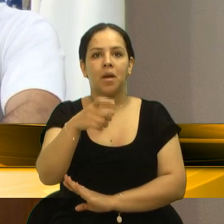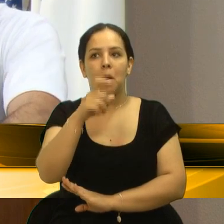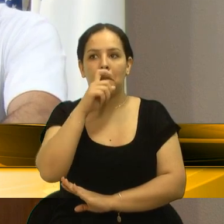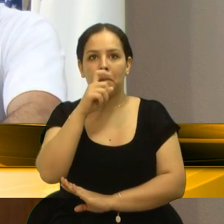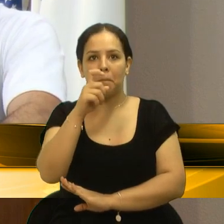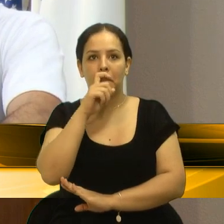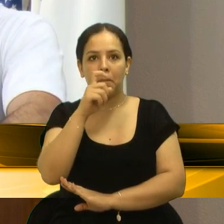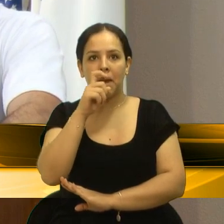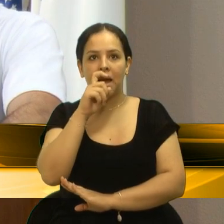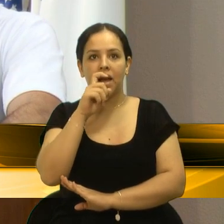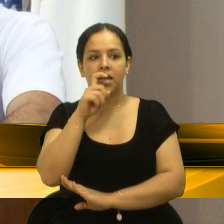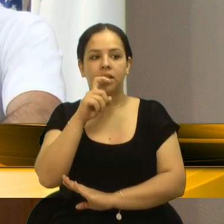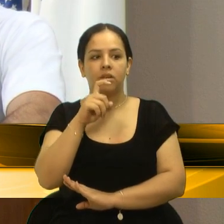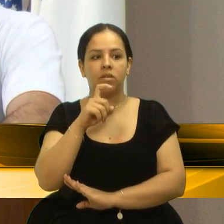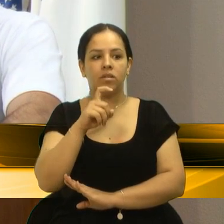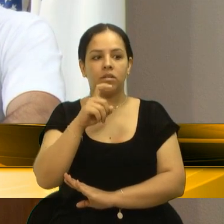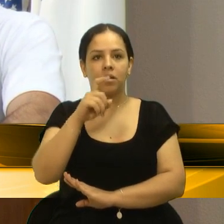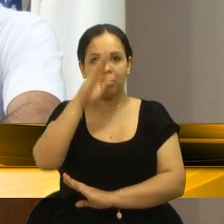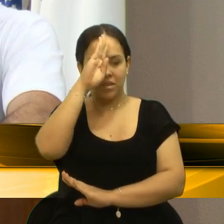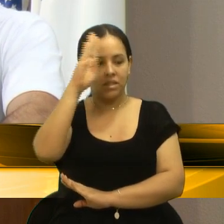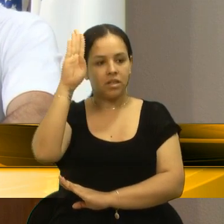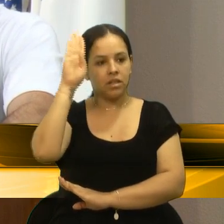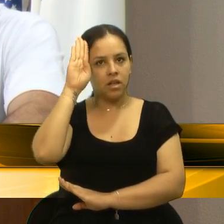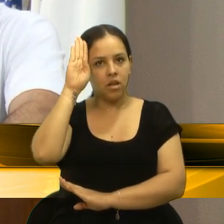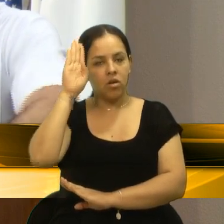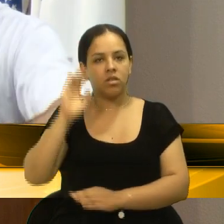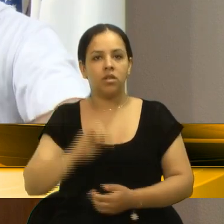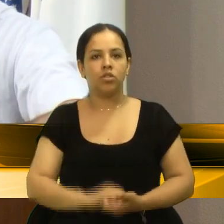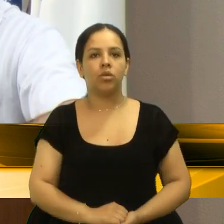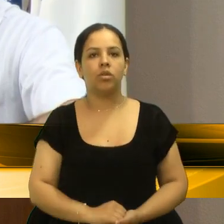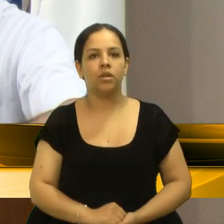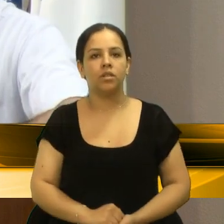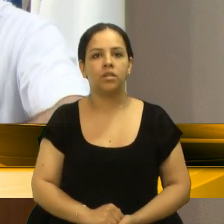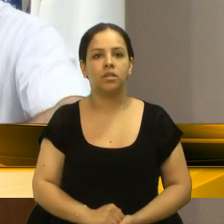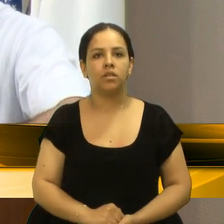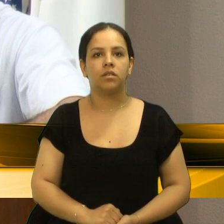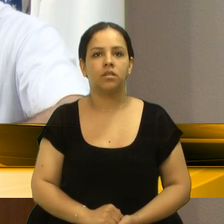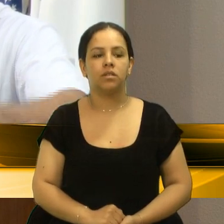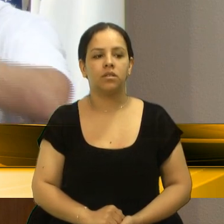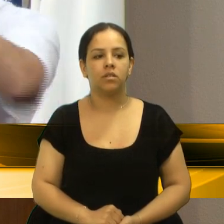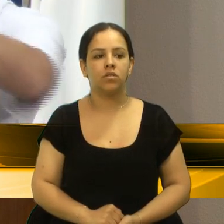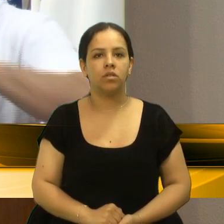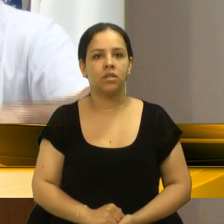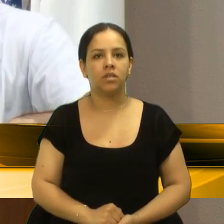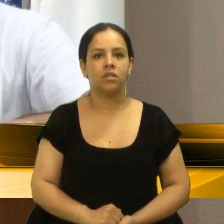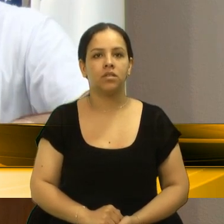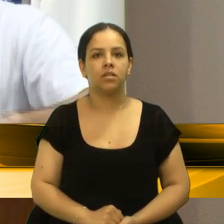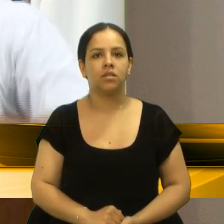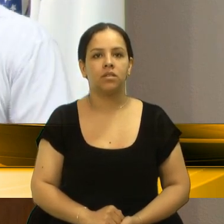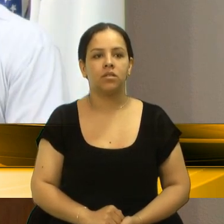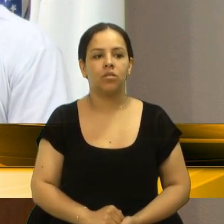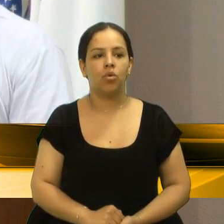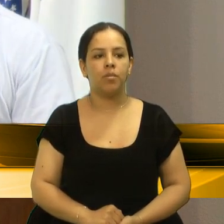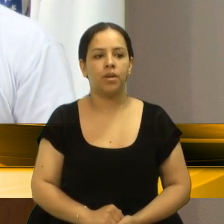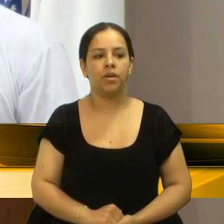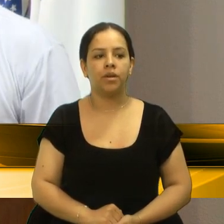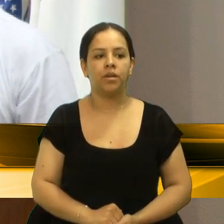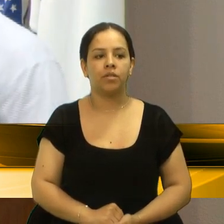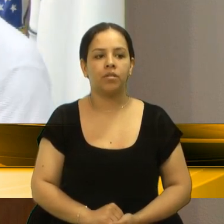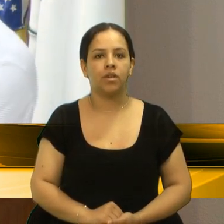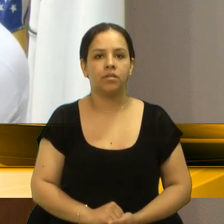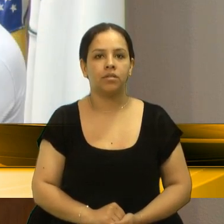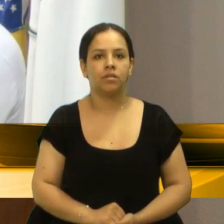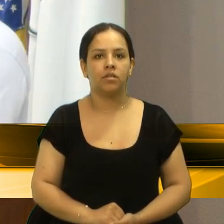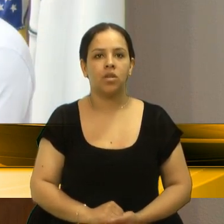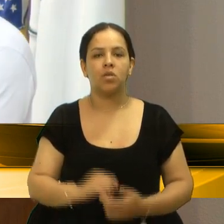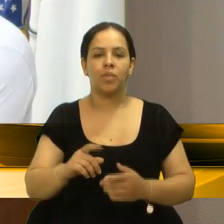pai foi um dos perseguidos lá nas bochas, tirou o direito das pessoas jogarem bocha na festa da uva e está fechado até hoje.